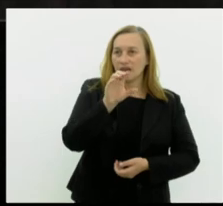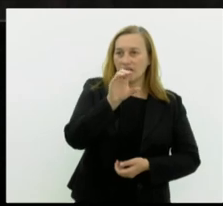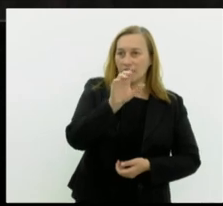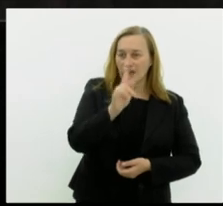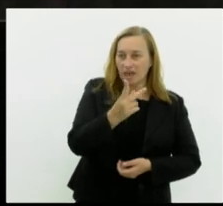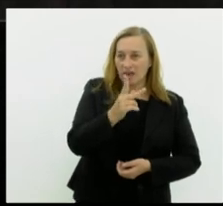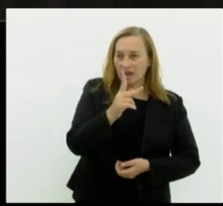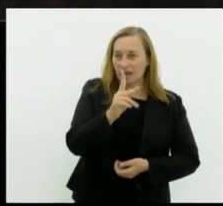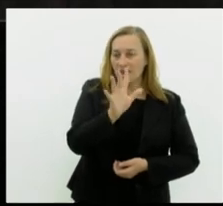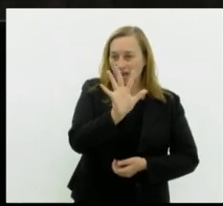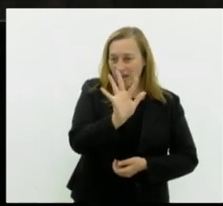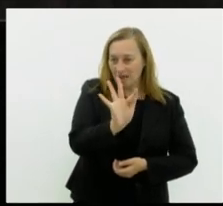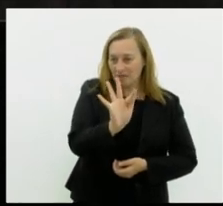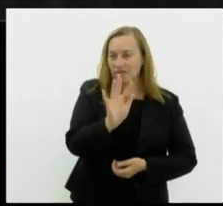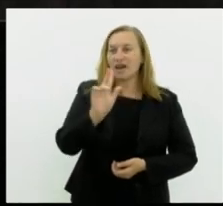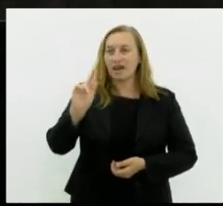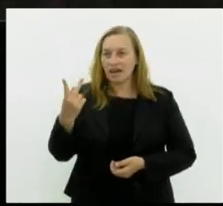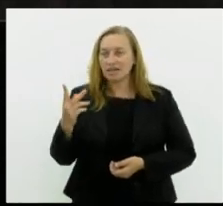Dilma, Temer,